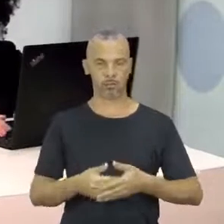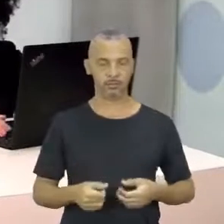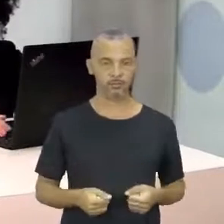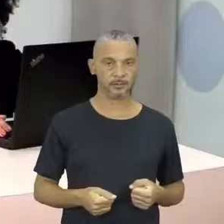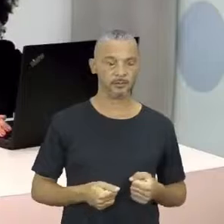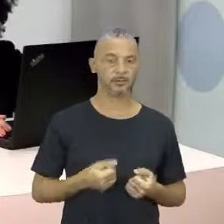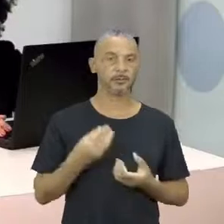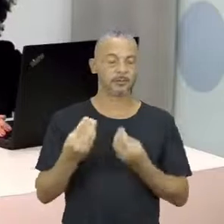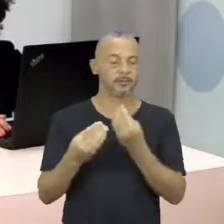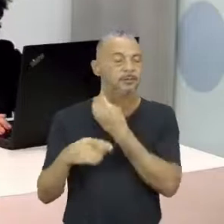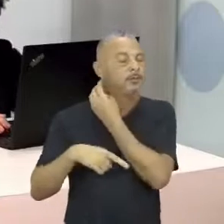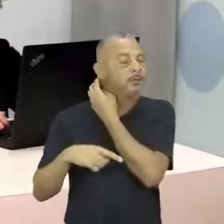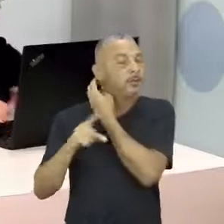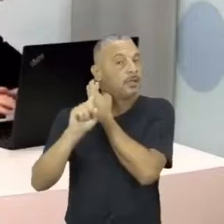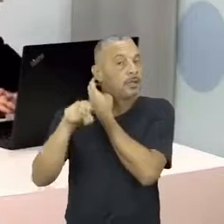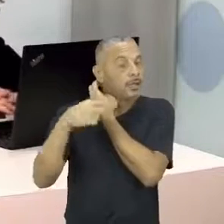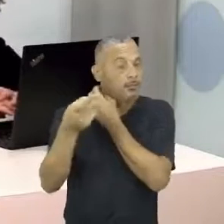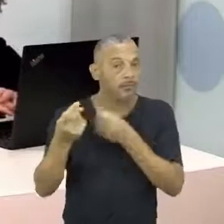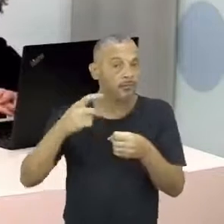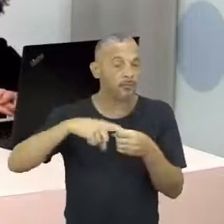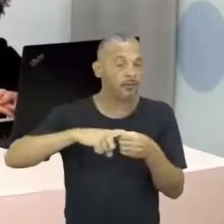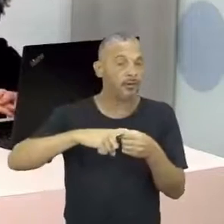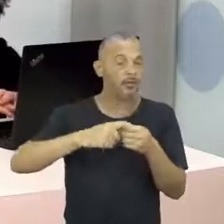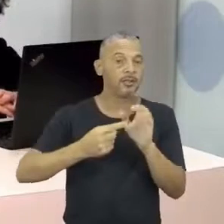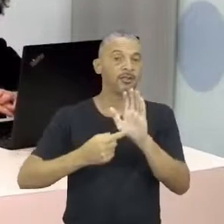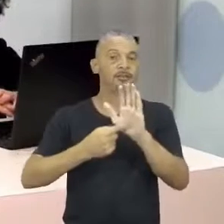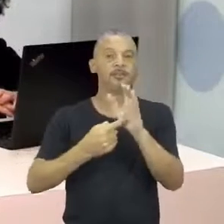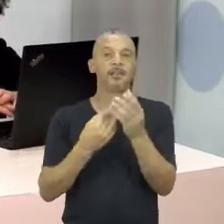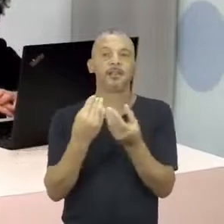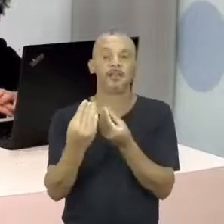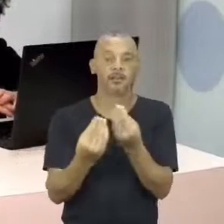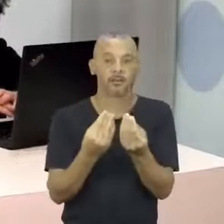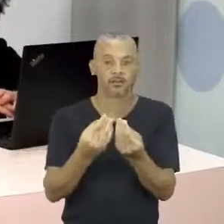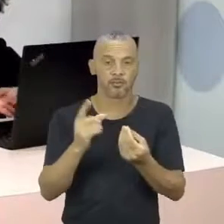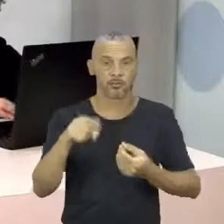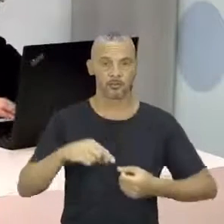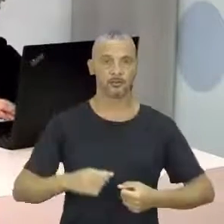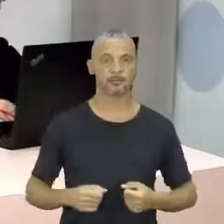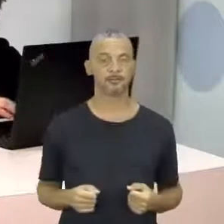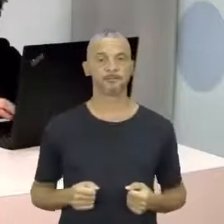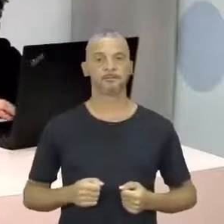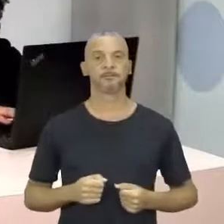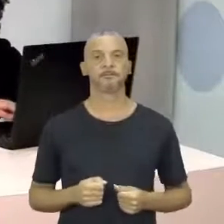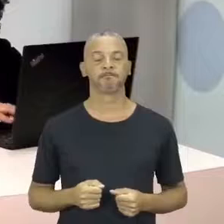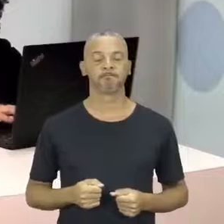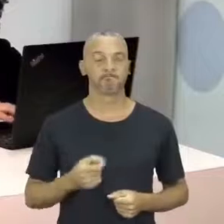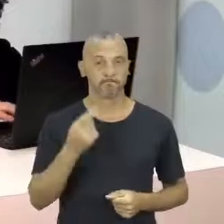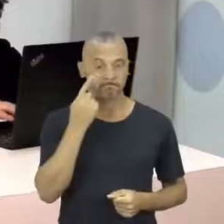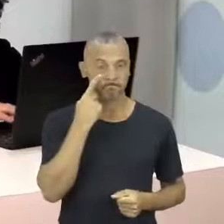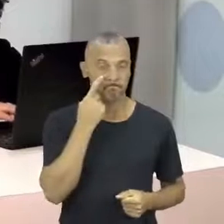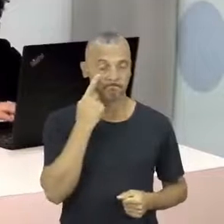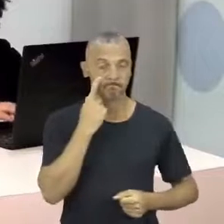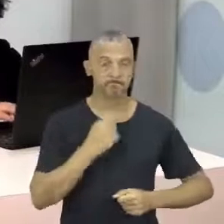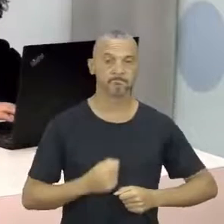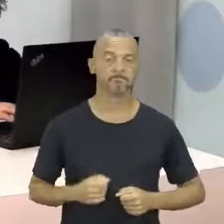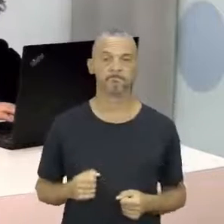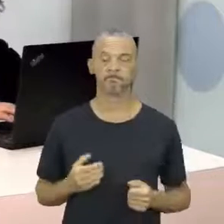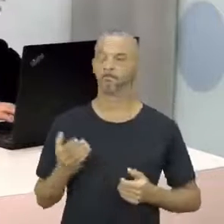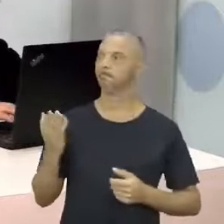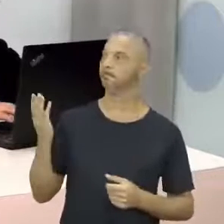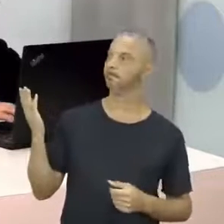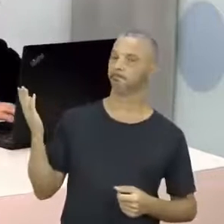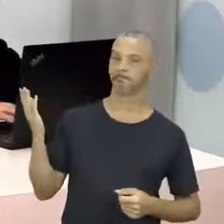essa inscrição e depois a gente volta observando aqui as dúvidas no chat, tá bom? Então vamos lá, passa o PPT por gentileza.